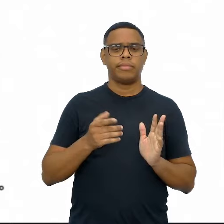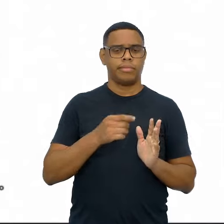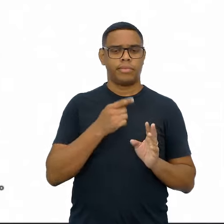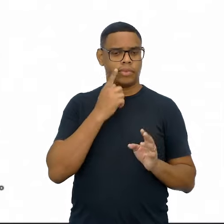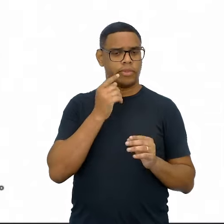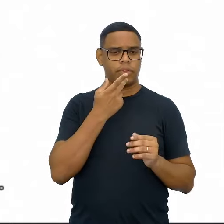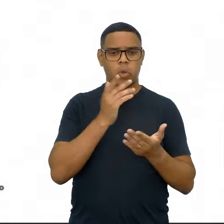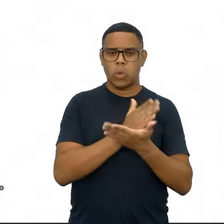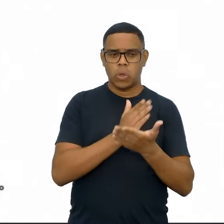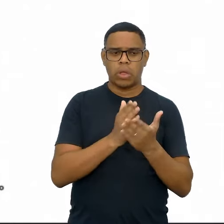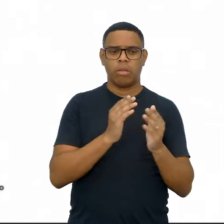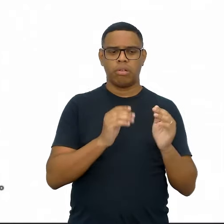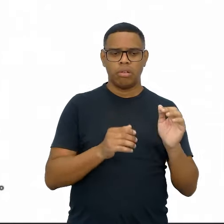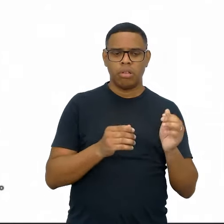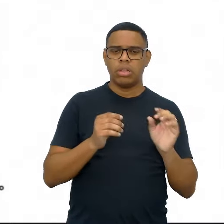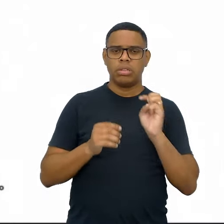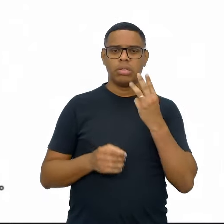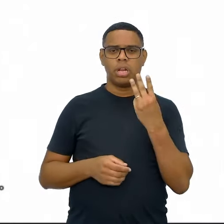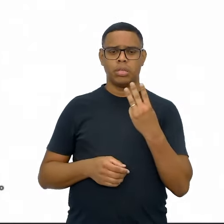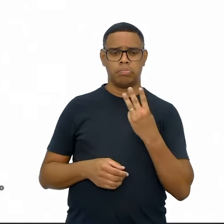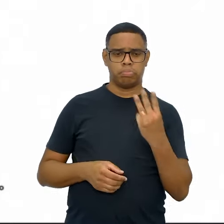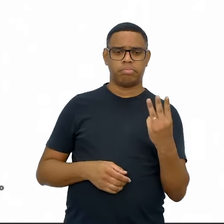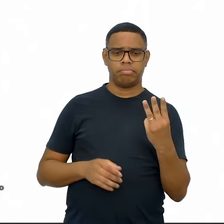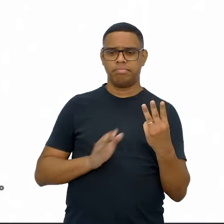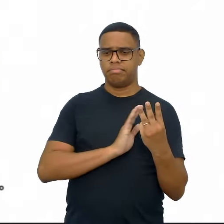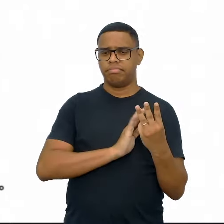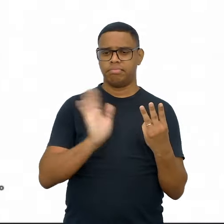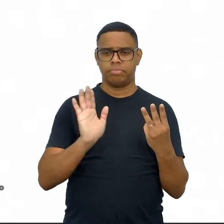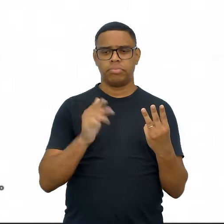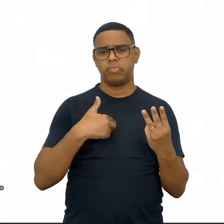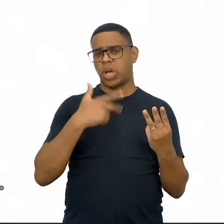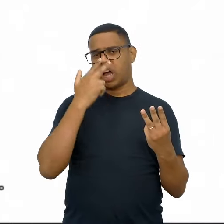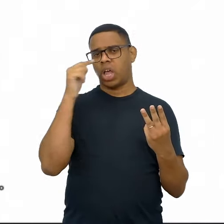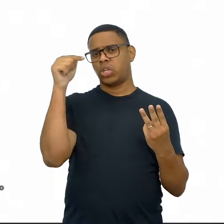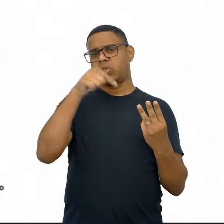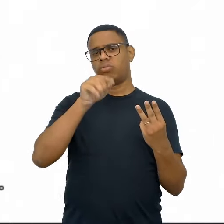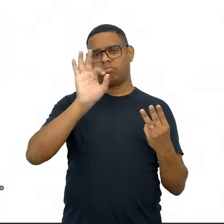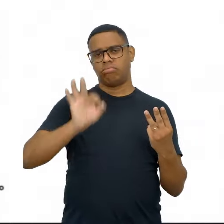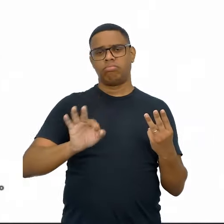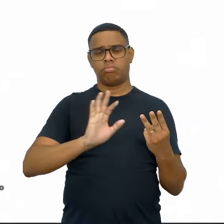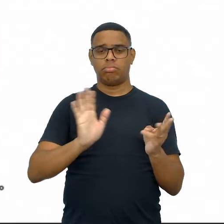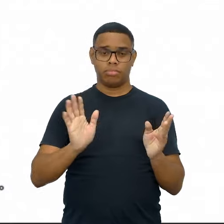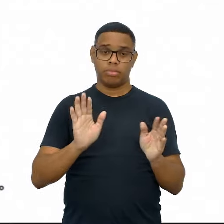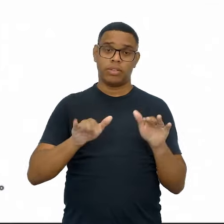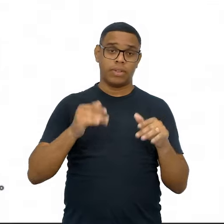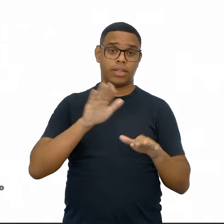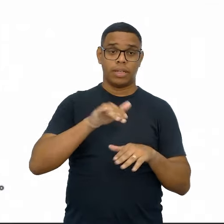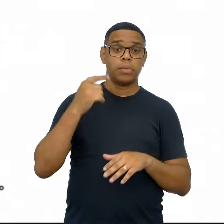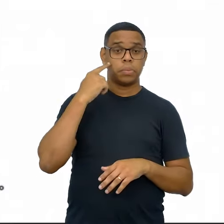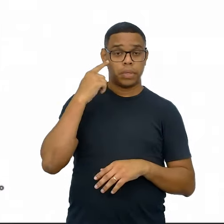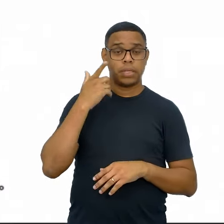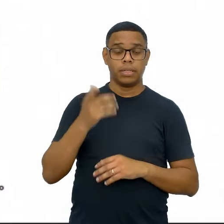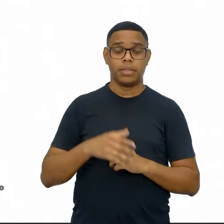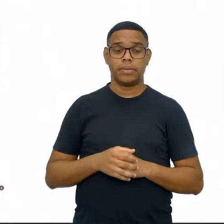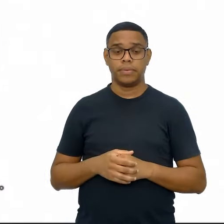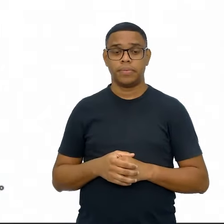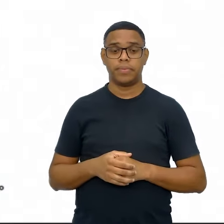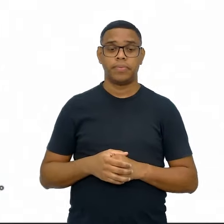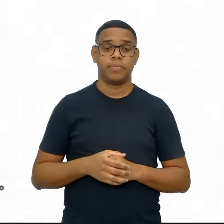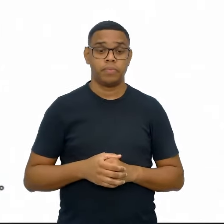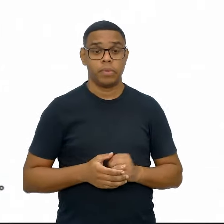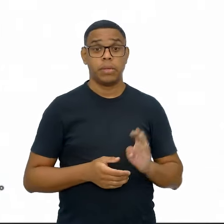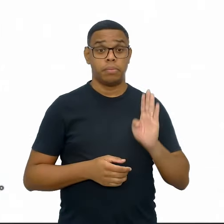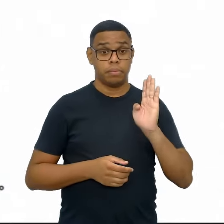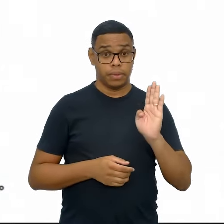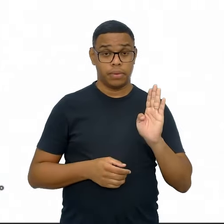qual posição que ele está. Então, é 3, independente de onde está, é 3. Então, é isso que a criança vai demonstrar quando ela responder isso. No item